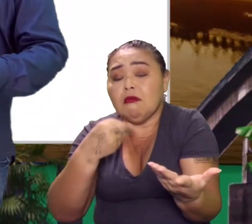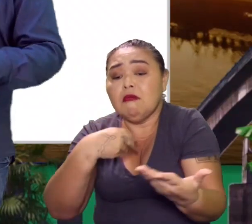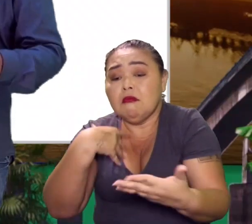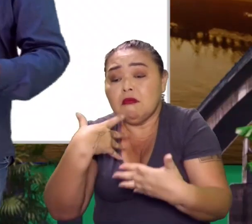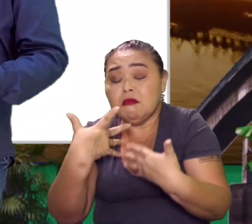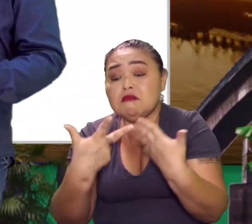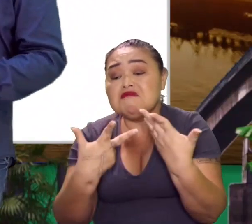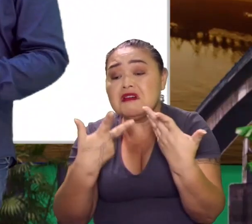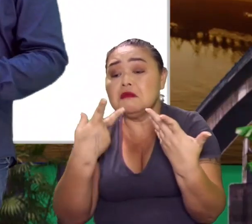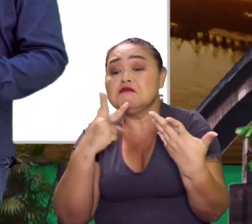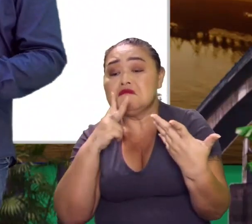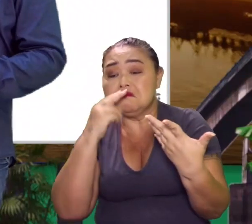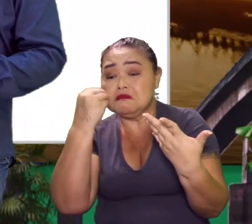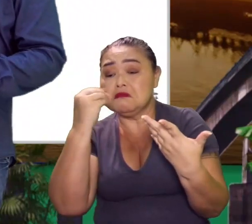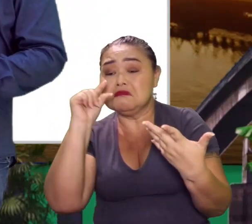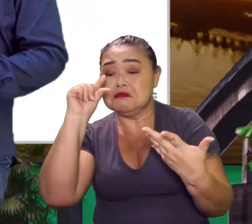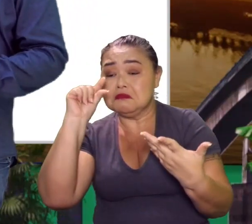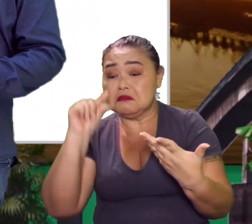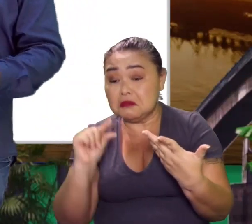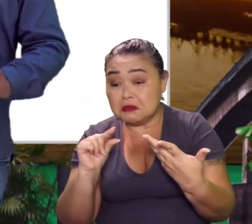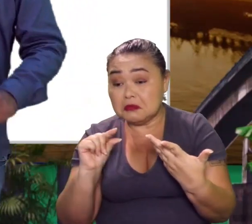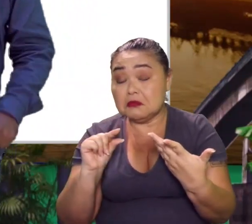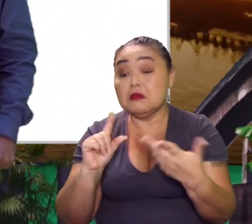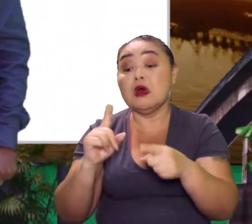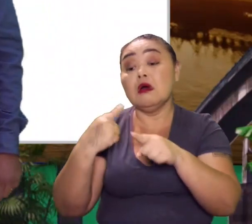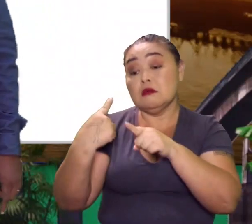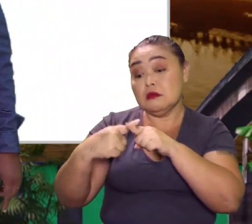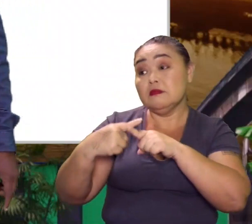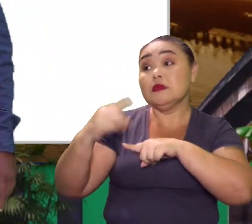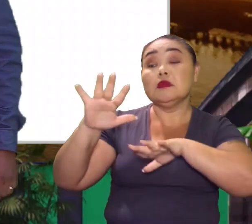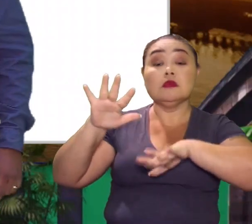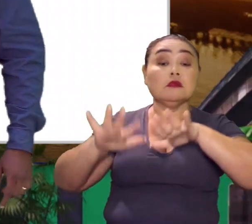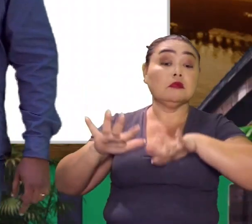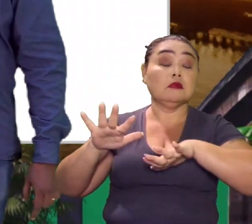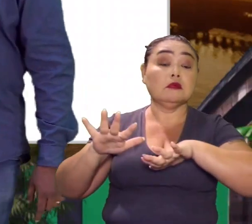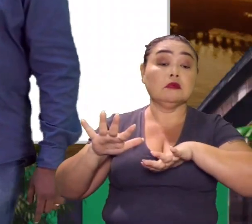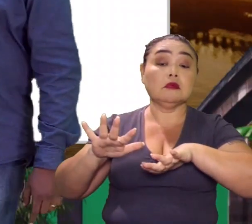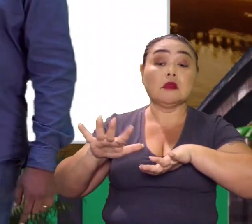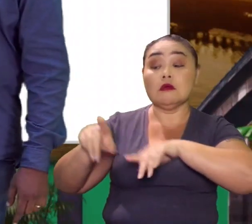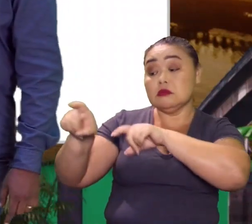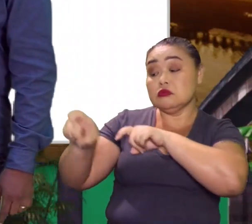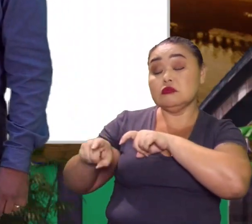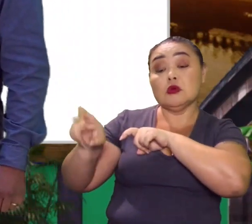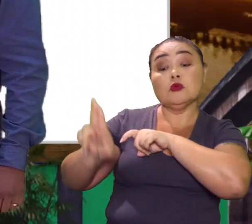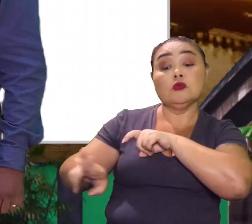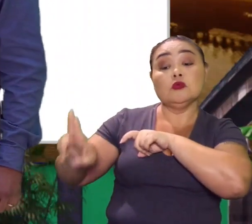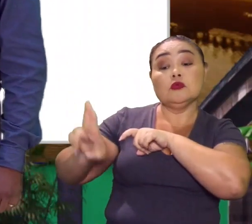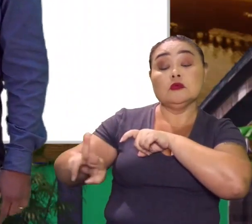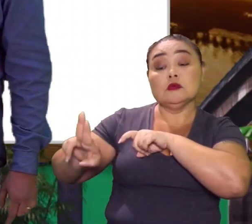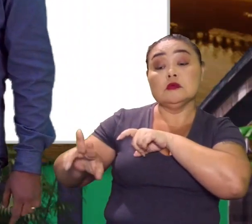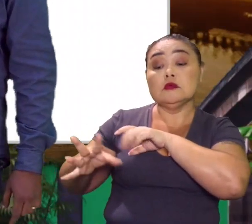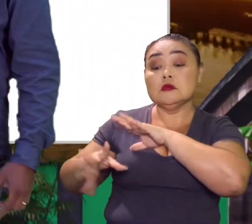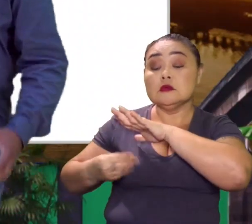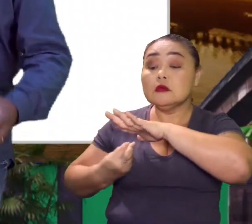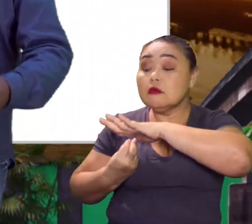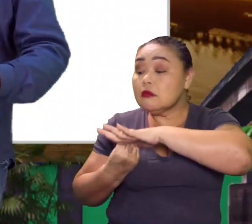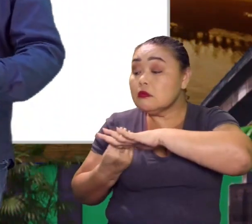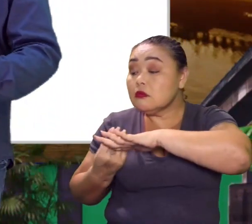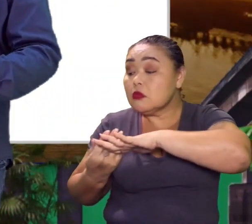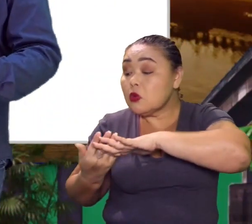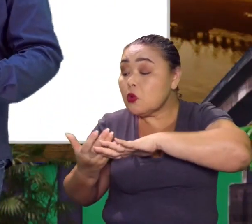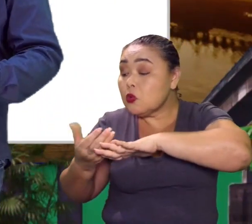sua potencialidade do que ele poderia produzir. É por isso que muitos agricultores utilizam o enriquecimento